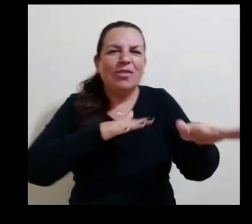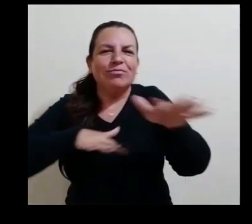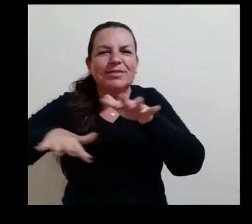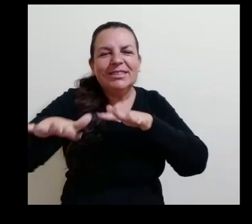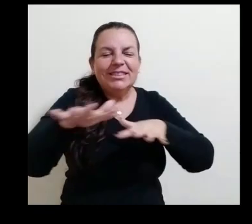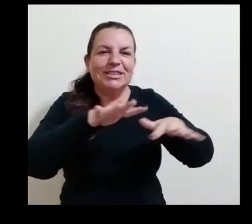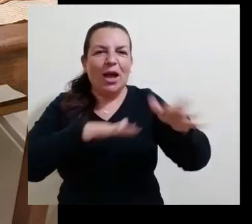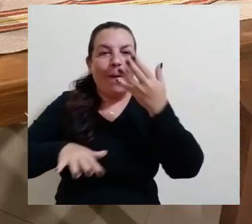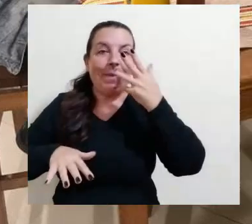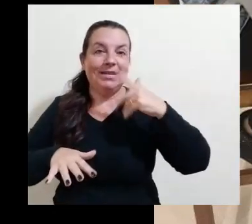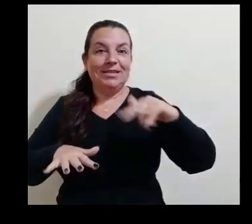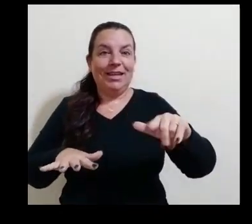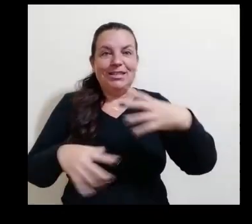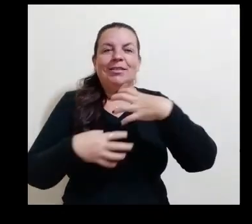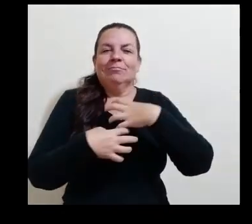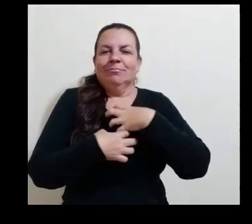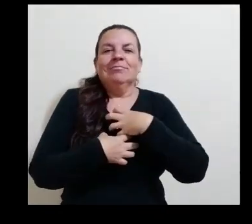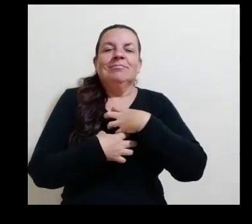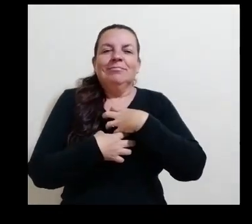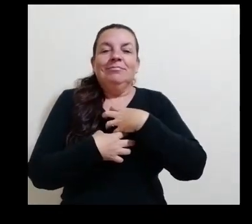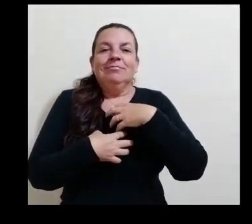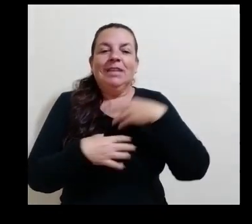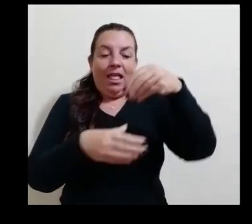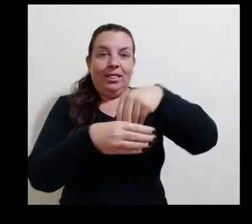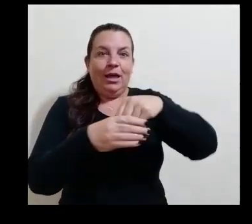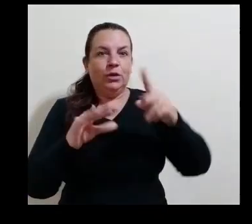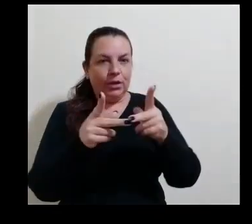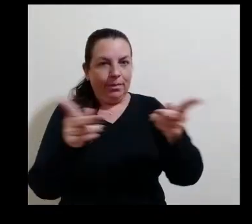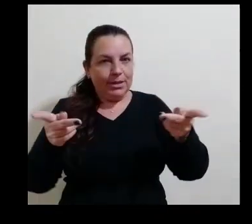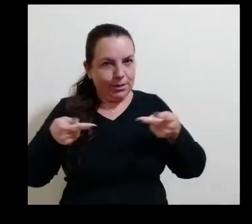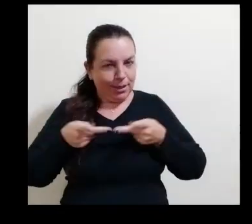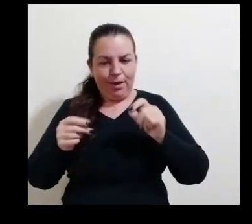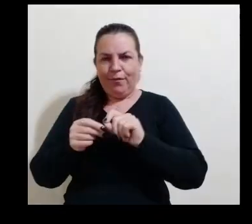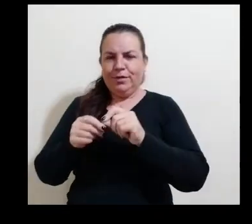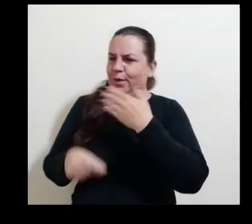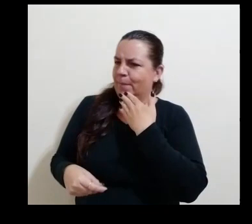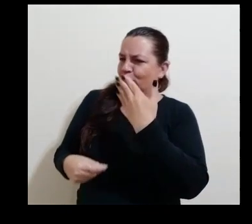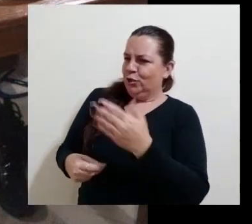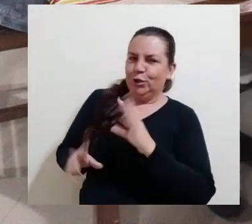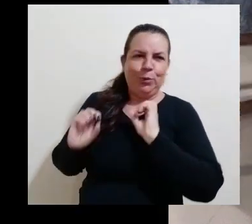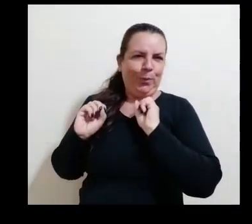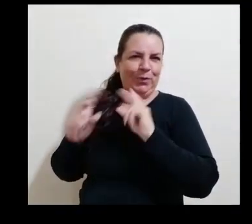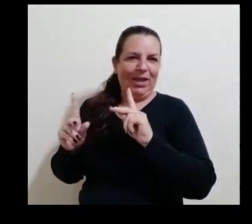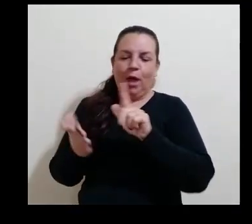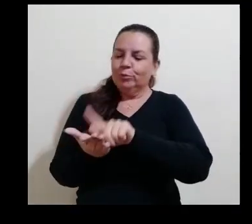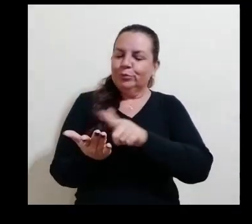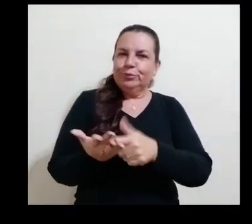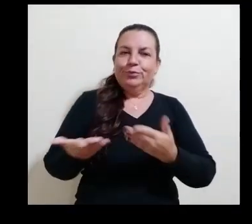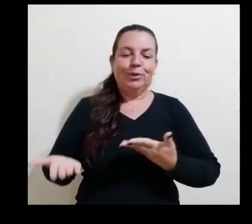ambientação para que as crianças se sentissem uma pizzaria fizessem os seus pedidos e tudo mais e